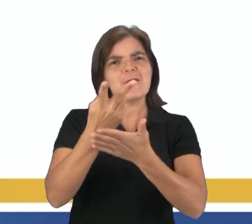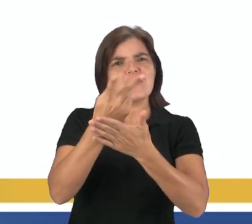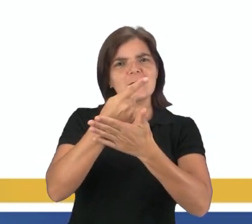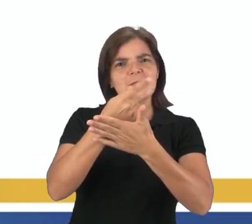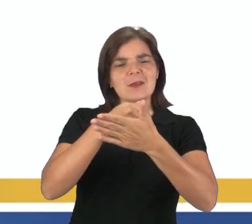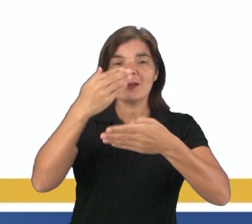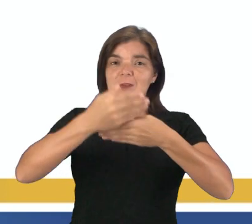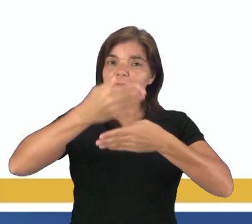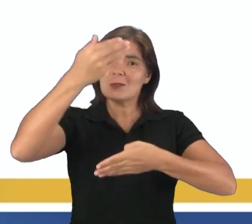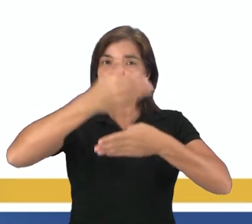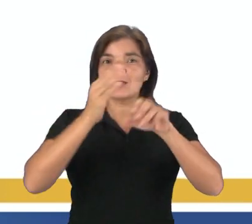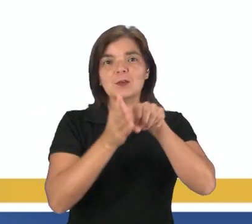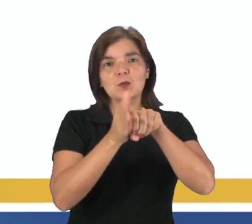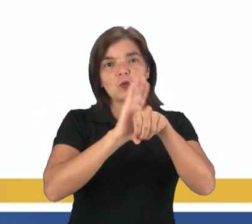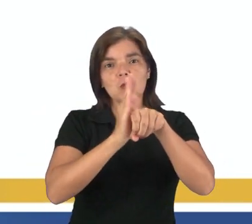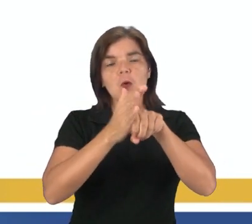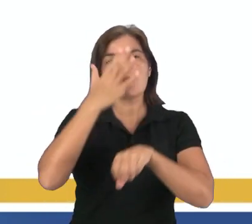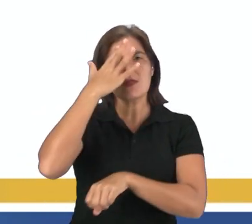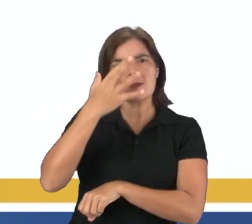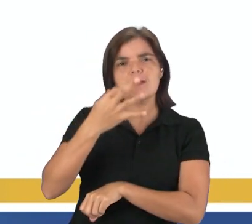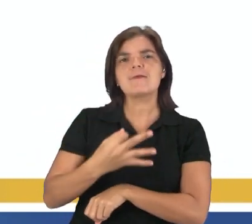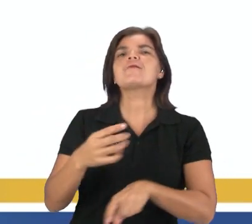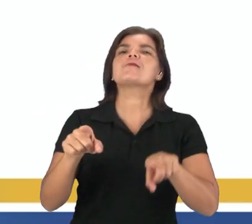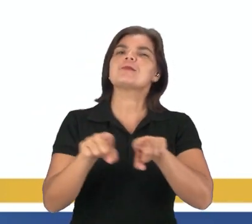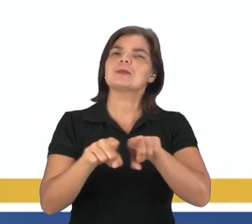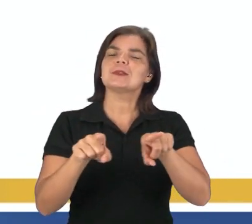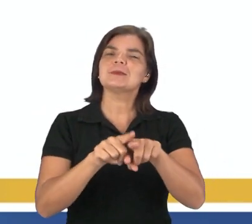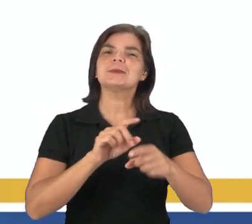nas paredes das cavernas nos confirmam estes fatos.